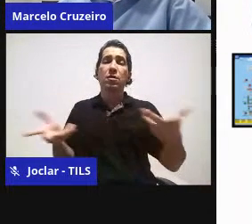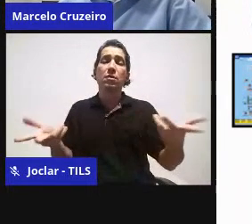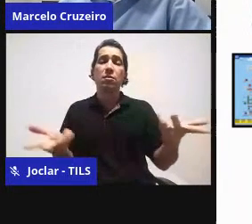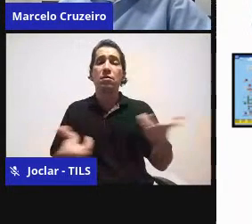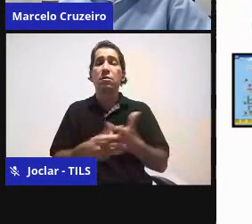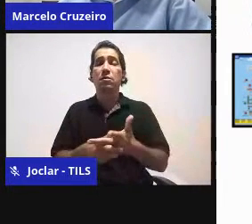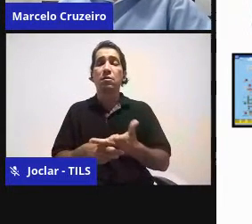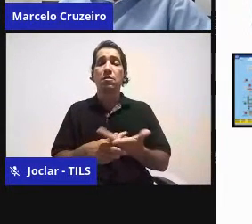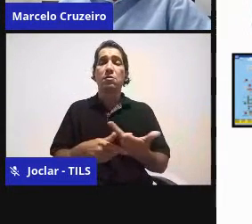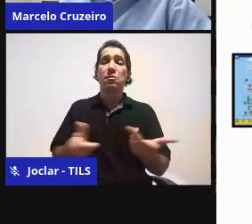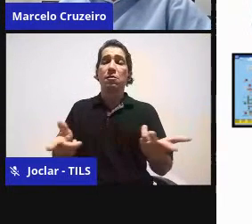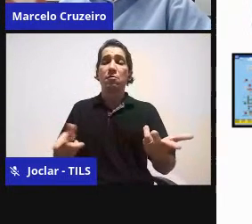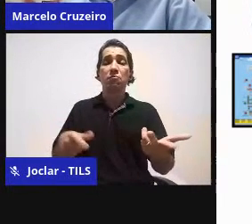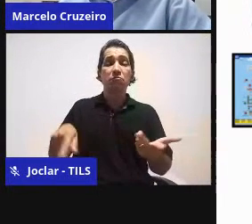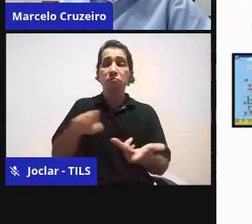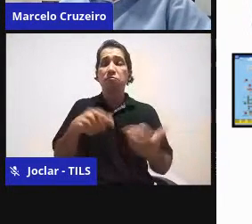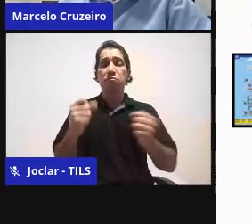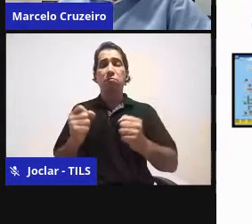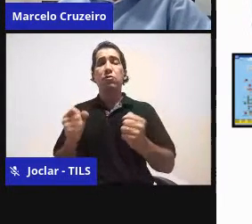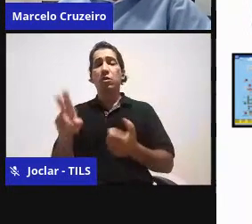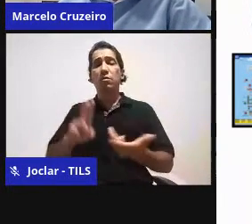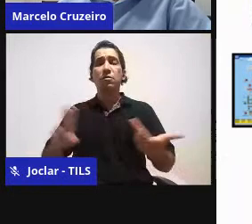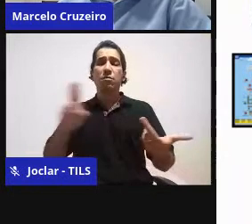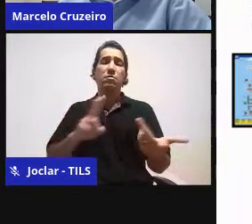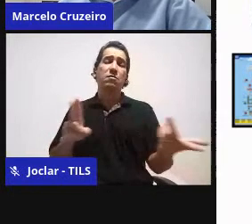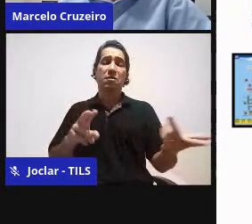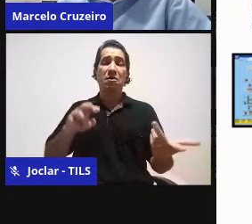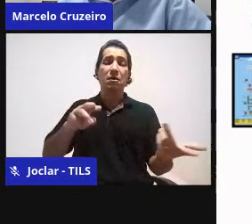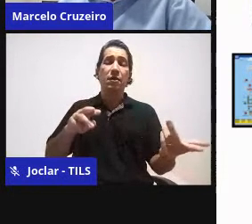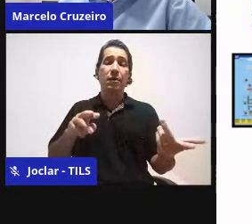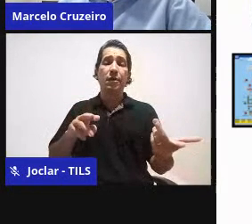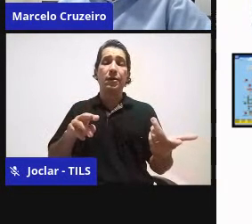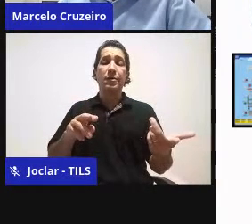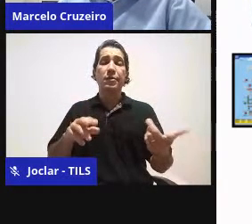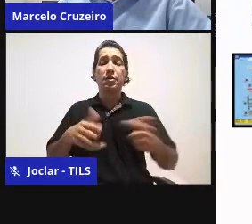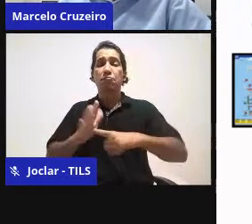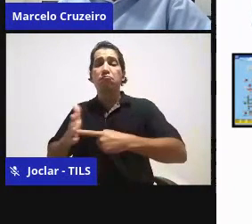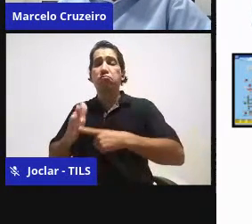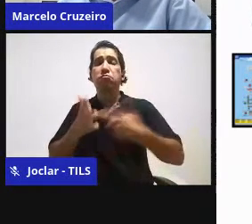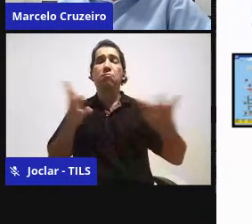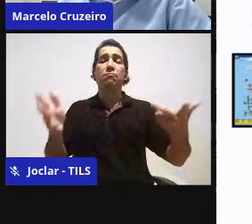mas você também vai utilizar, por exemplo, sistemas de automação